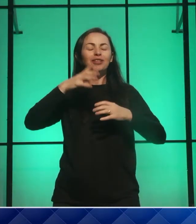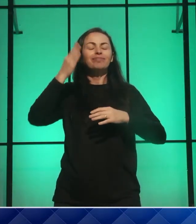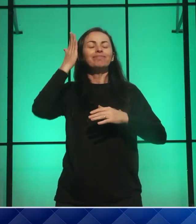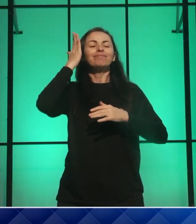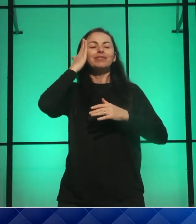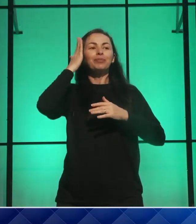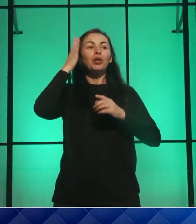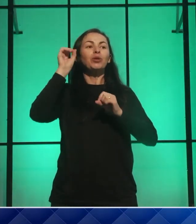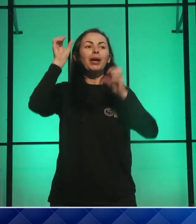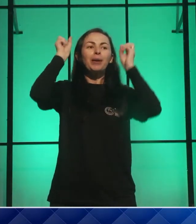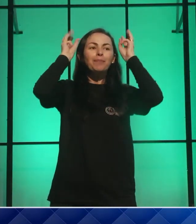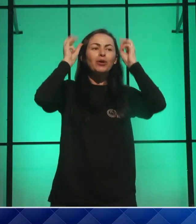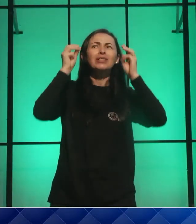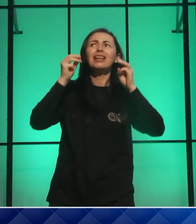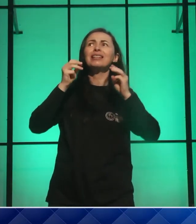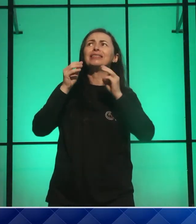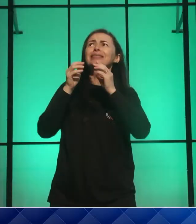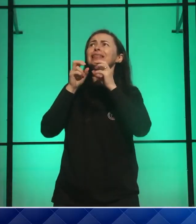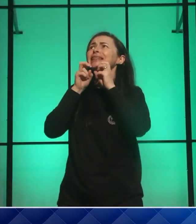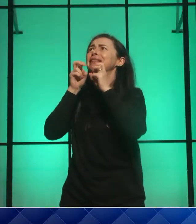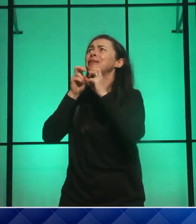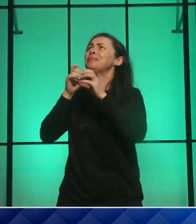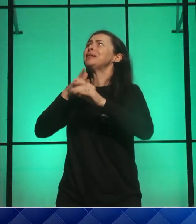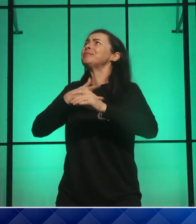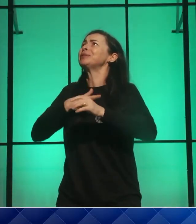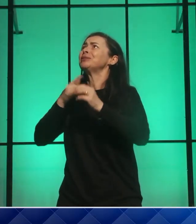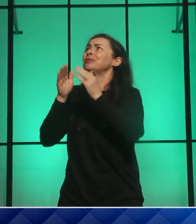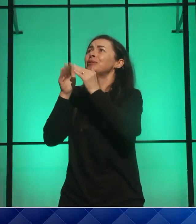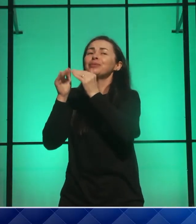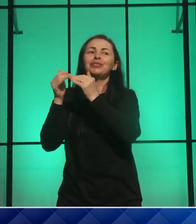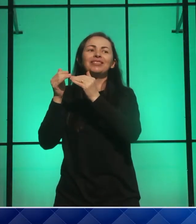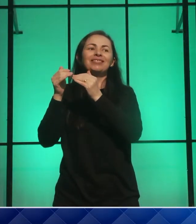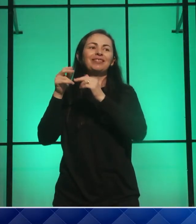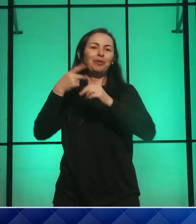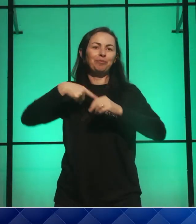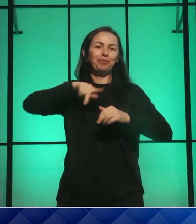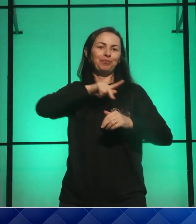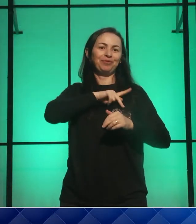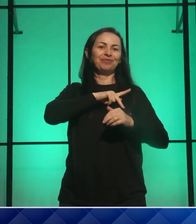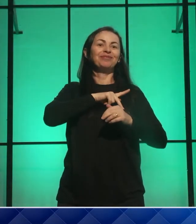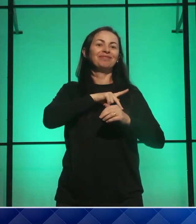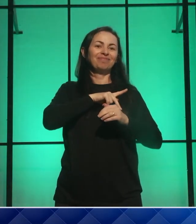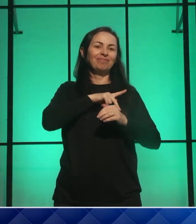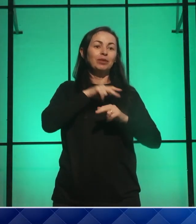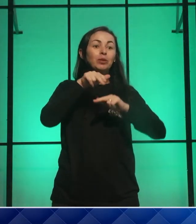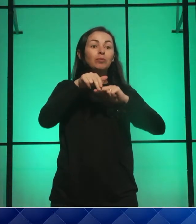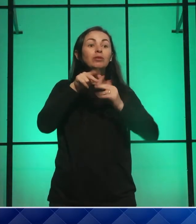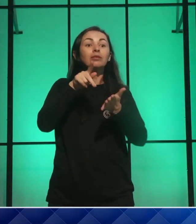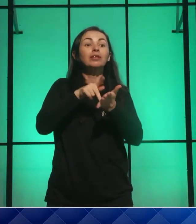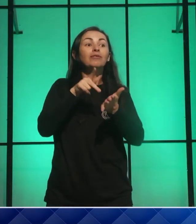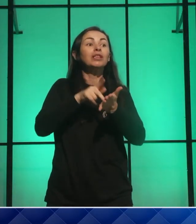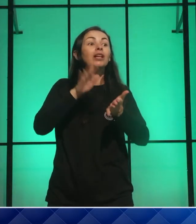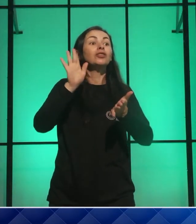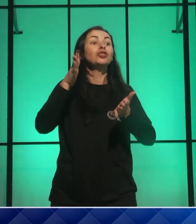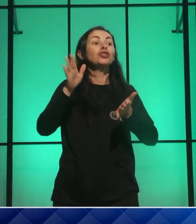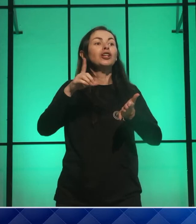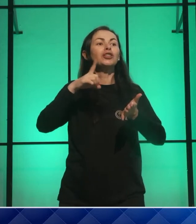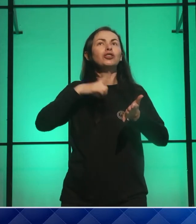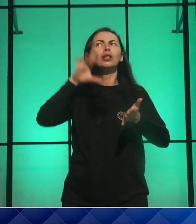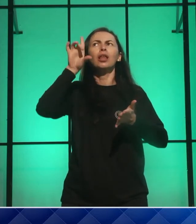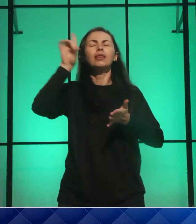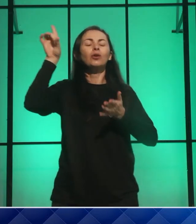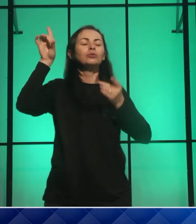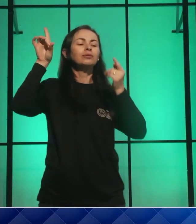Moisés pediria misericórdia pelo seu povo. E na verdade, ele já tinha decidido que